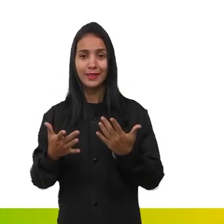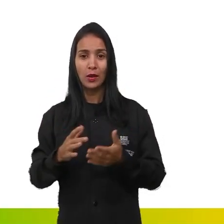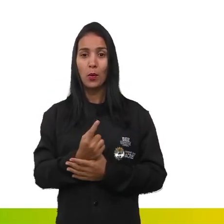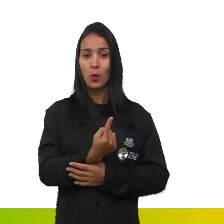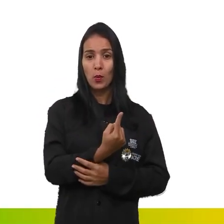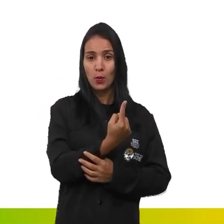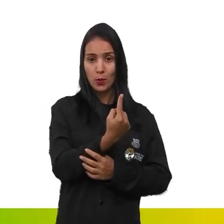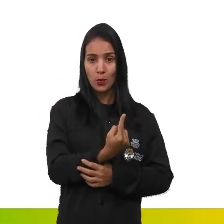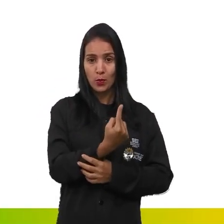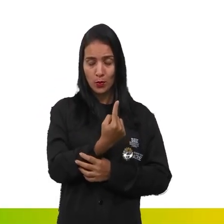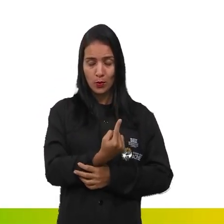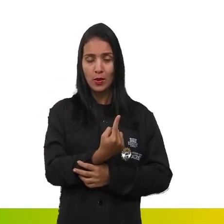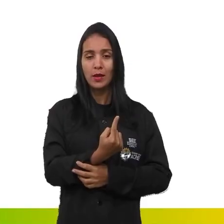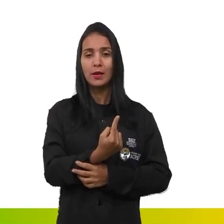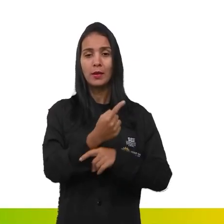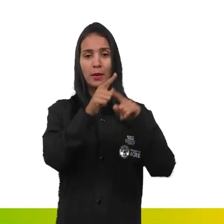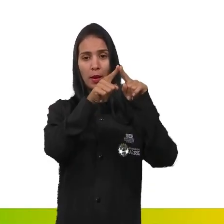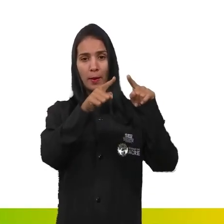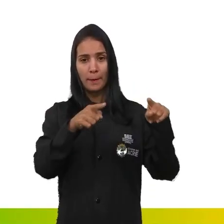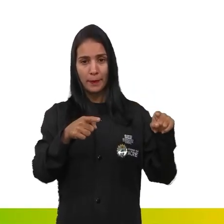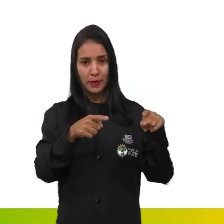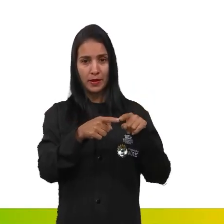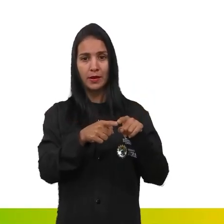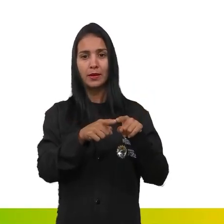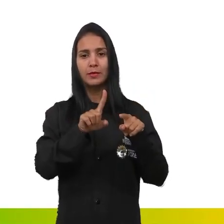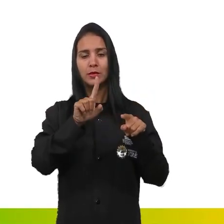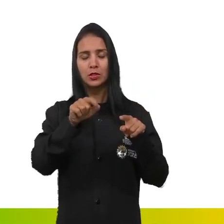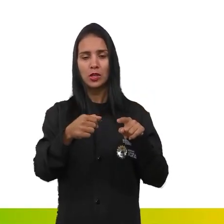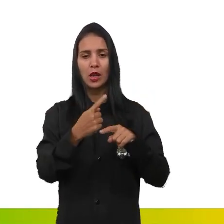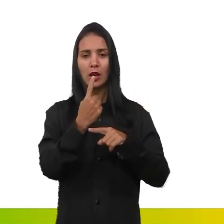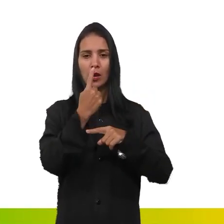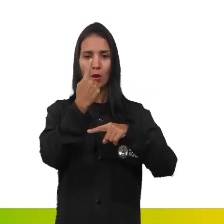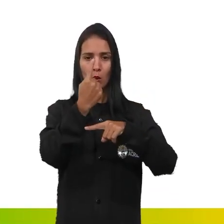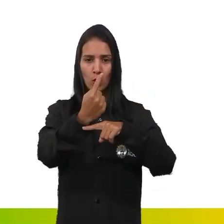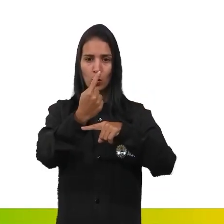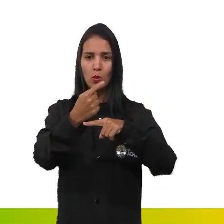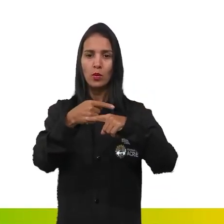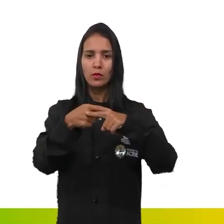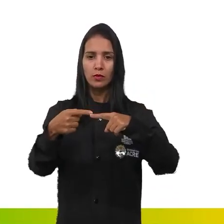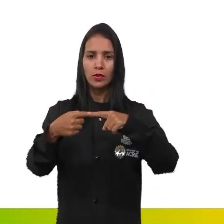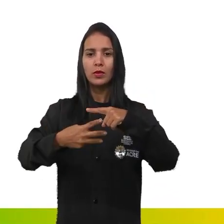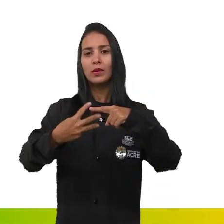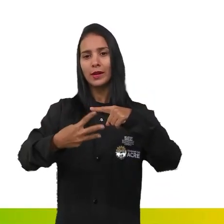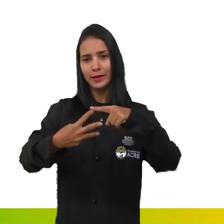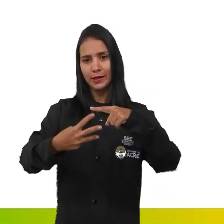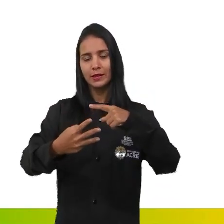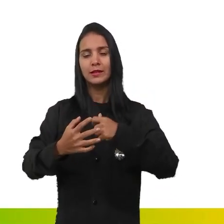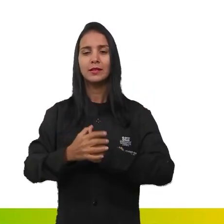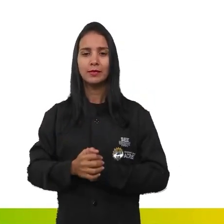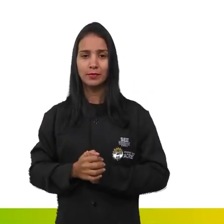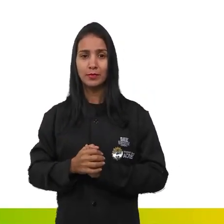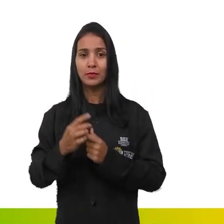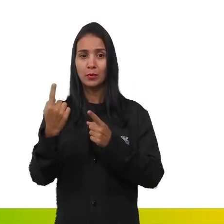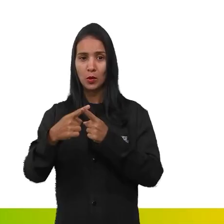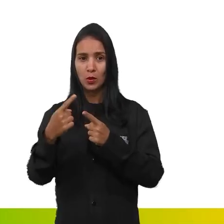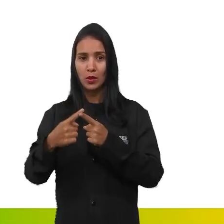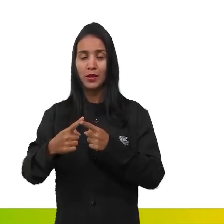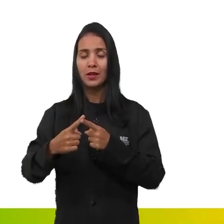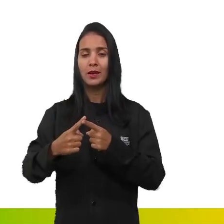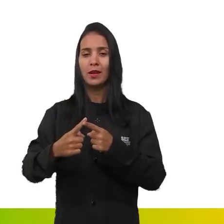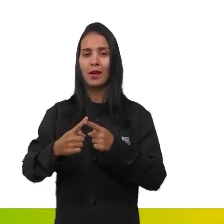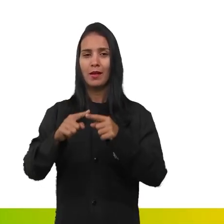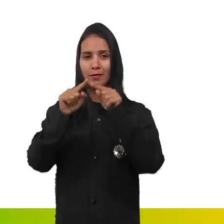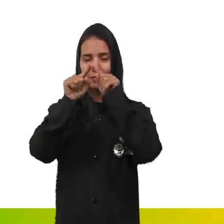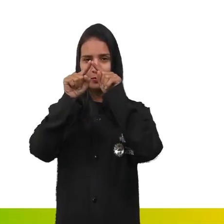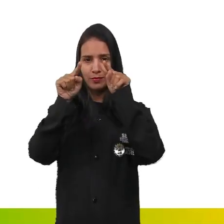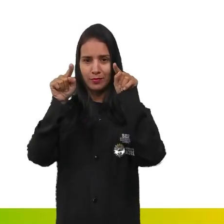uma pirâmide é 1/3 de um prisma. Esse prisma aqui é um prisma de base triangular. Portanto,